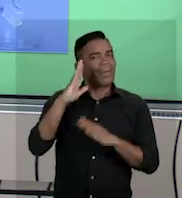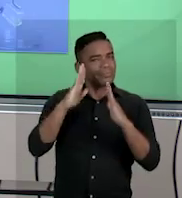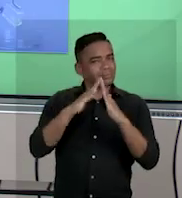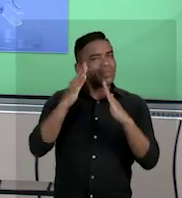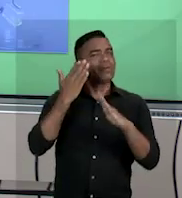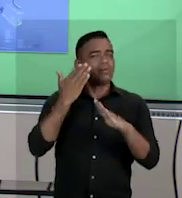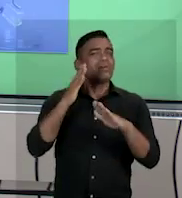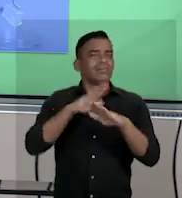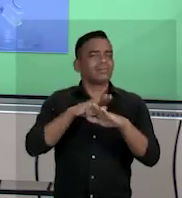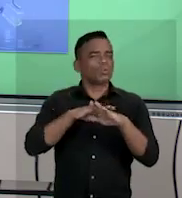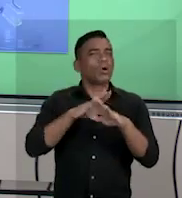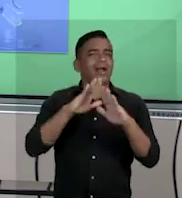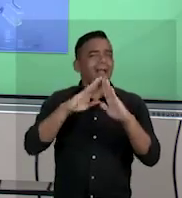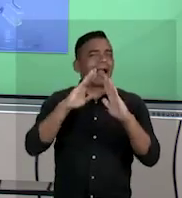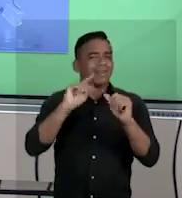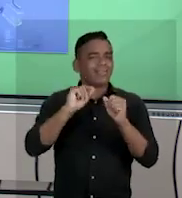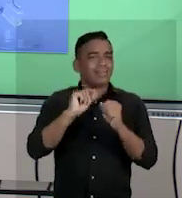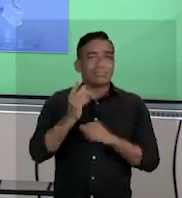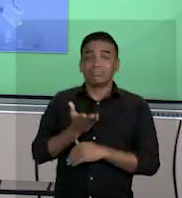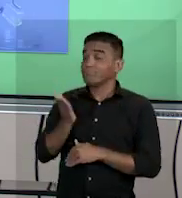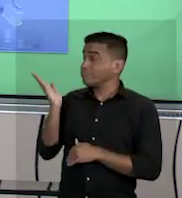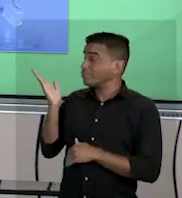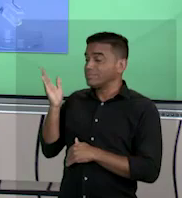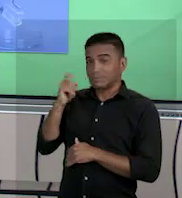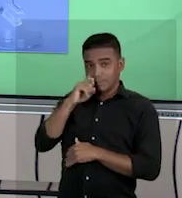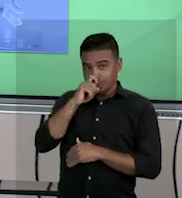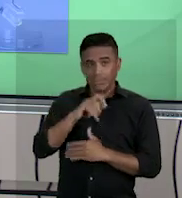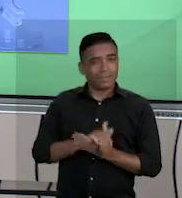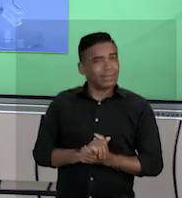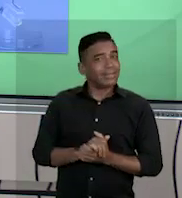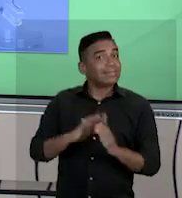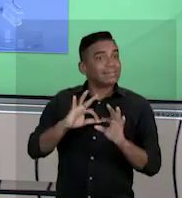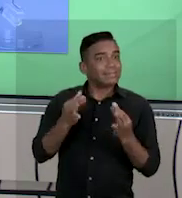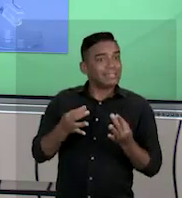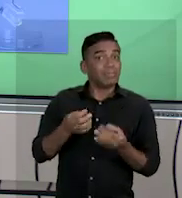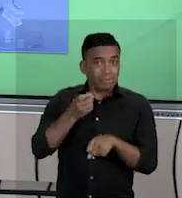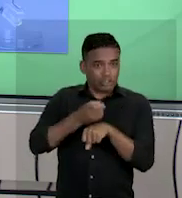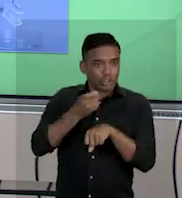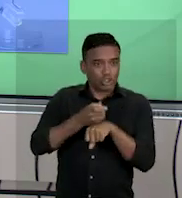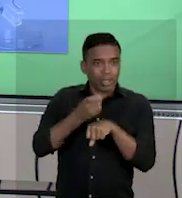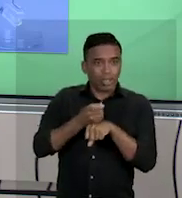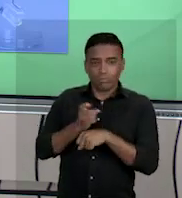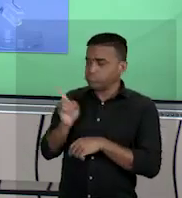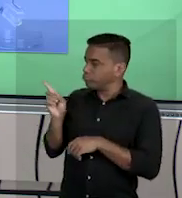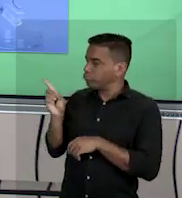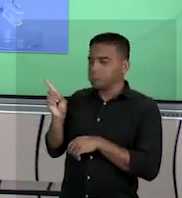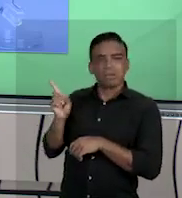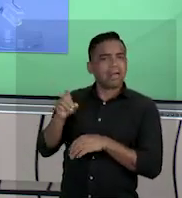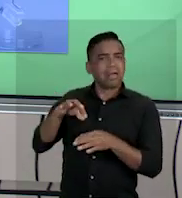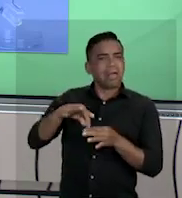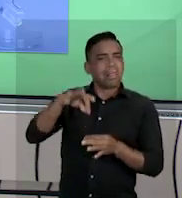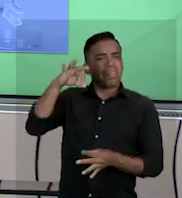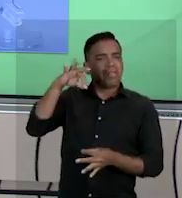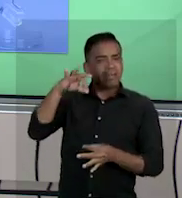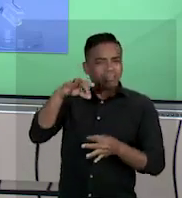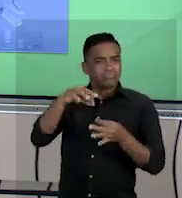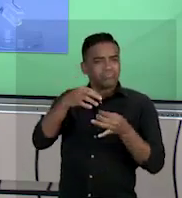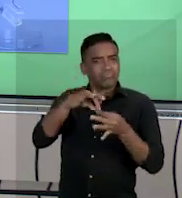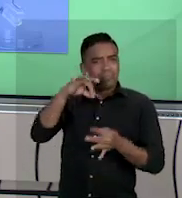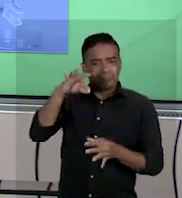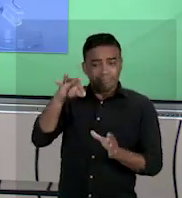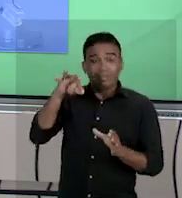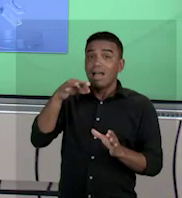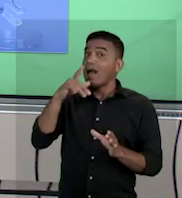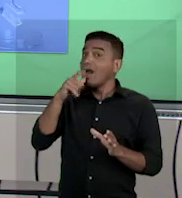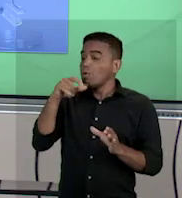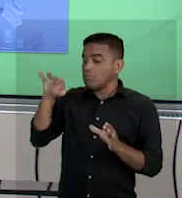de pescar gelo, que é muito simples. Você tem o gelo, você pega um balinho, um barbante, mergulha esse barbante